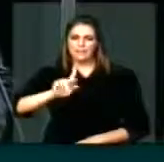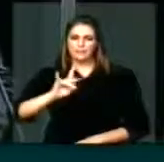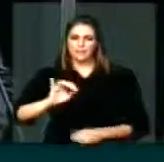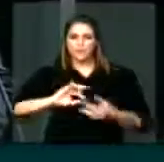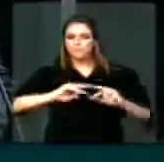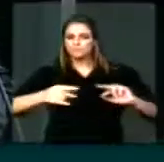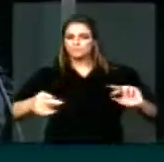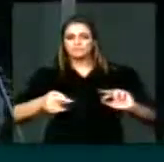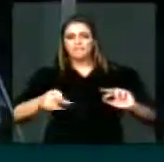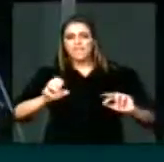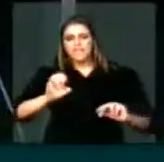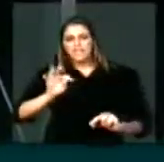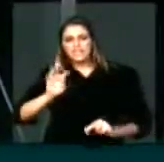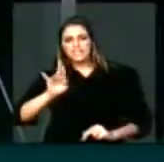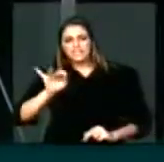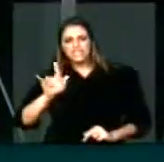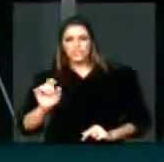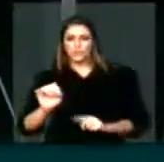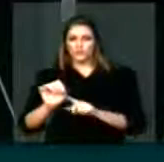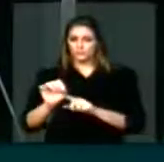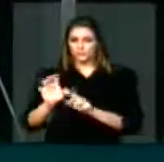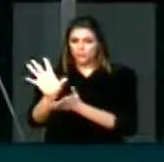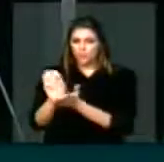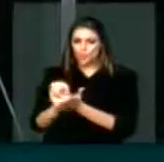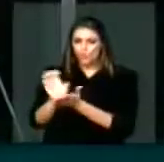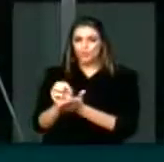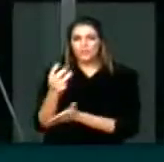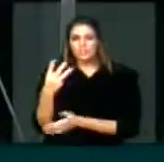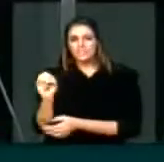não transgênicas consomem 30 litros dia.